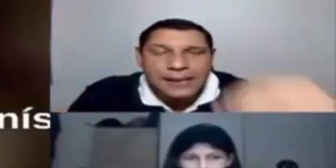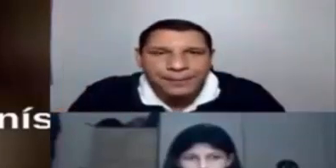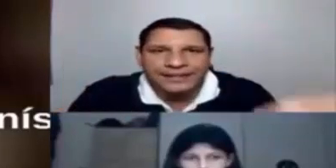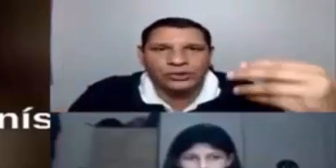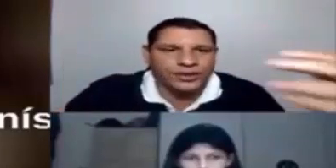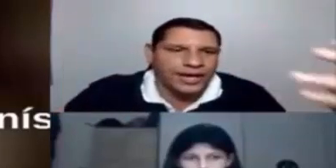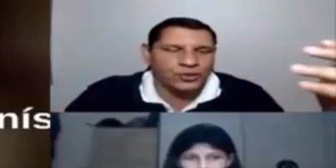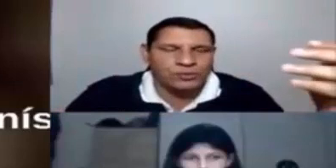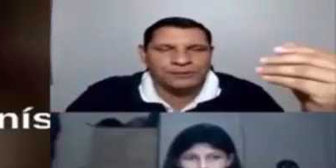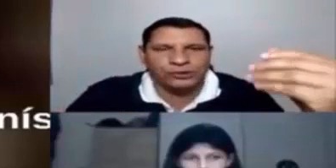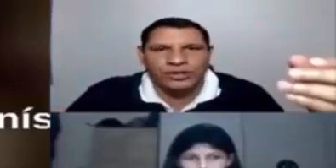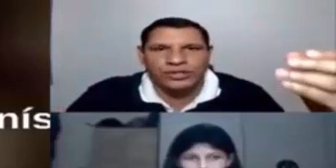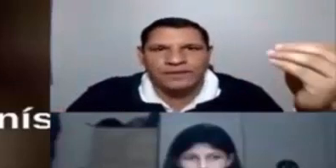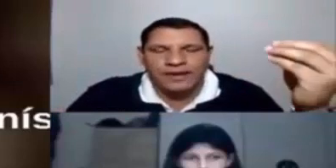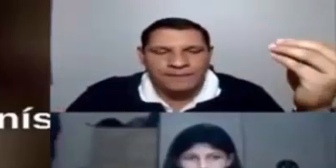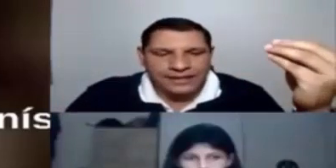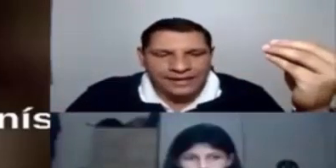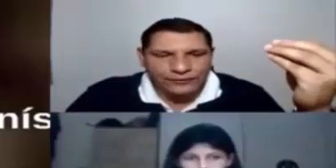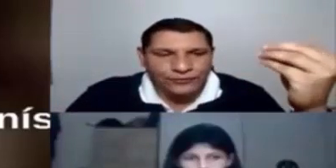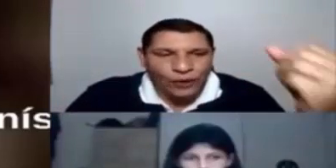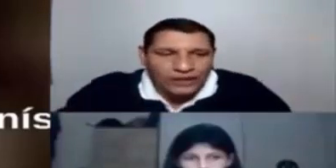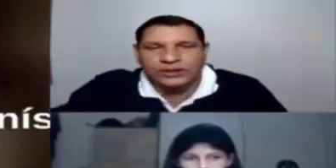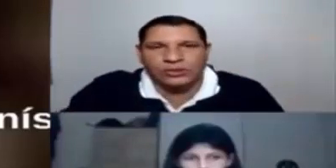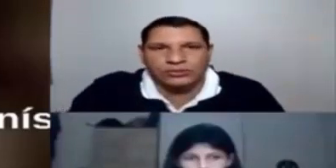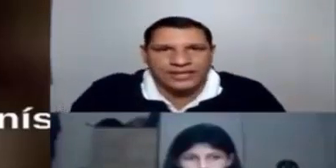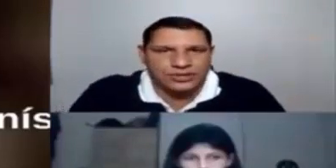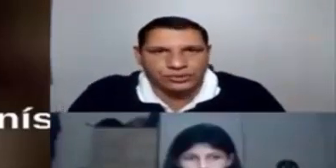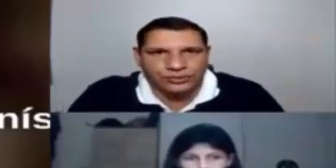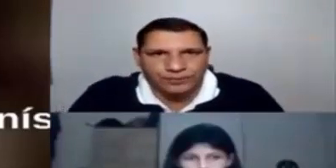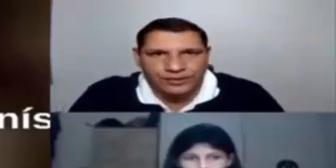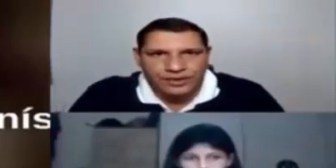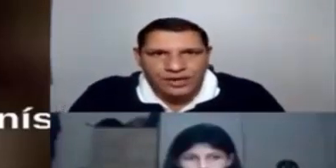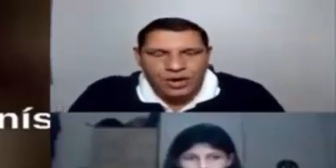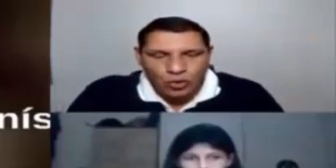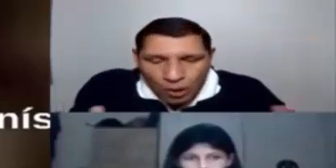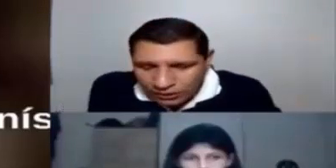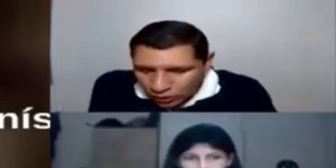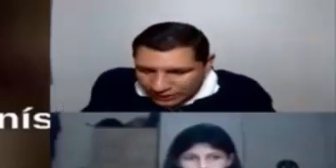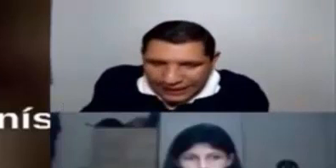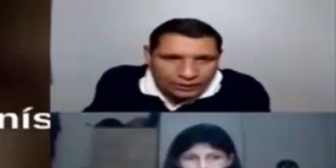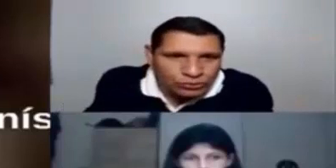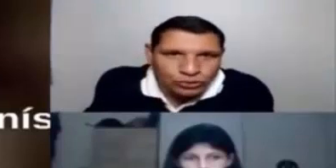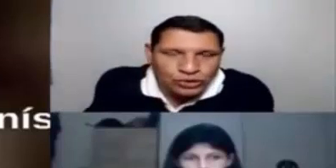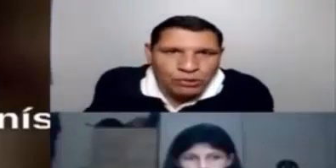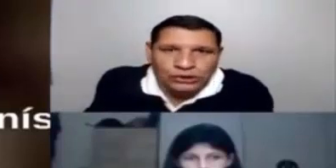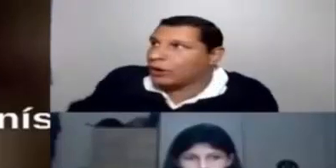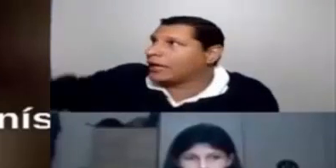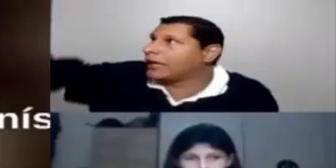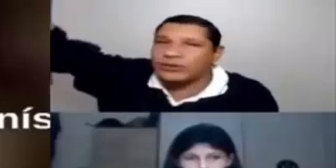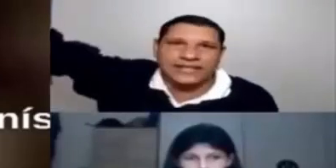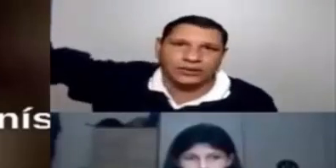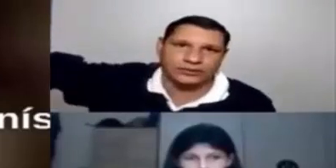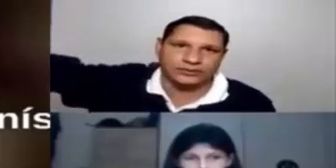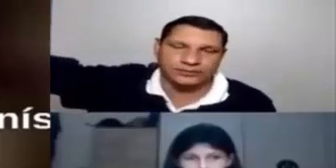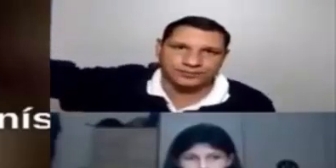É impressionante como as pessoas forçam o texto. Como que o cara no Muro dos Mortos vai